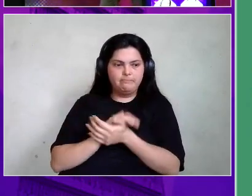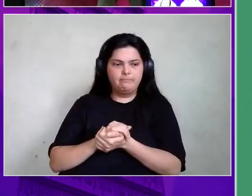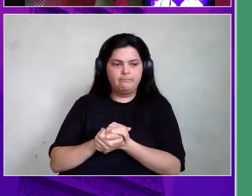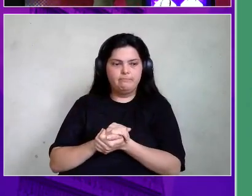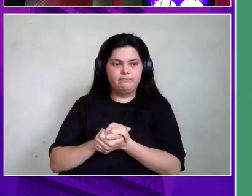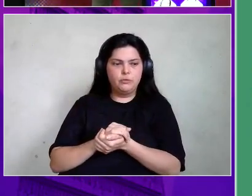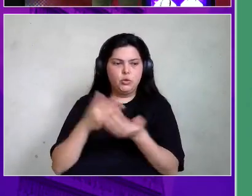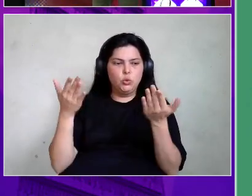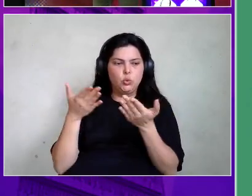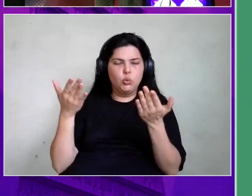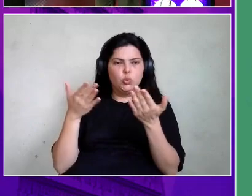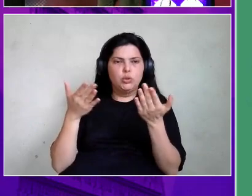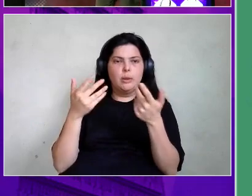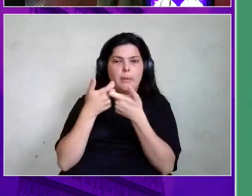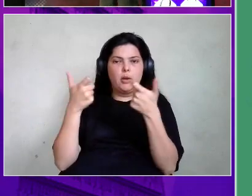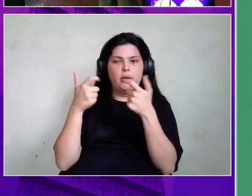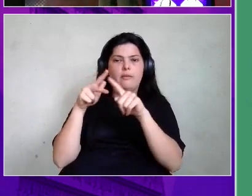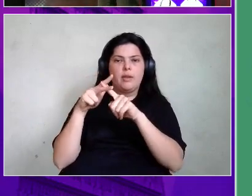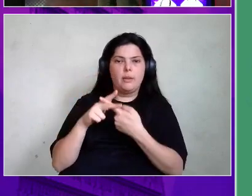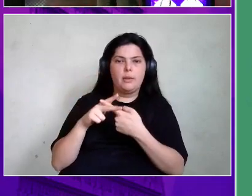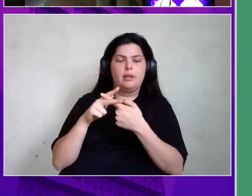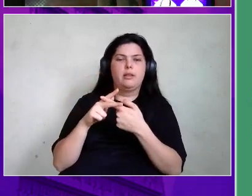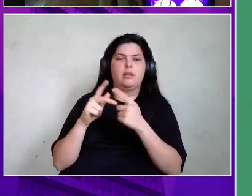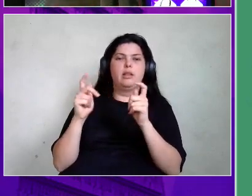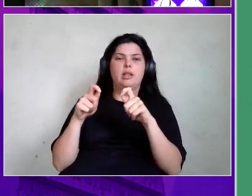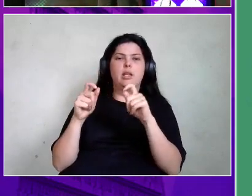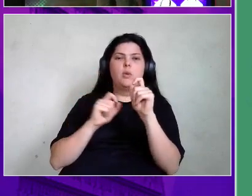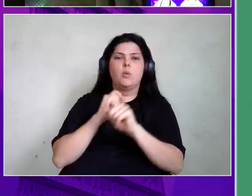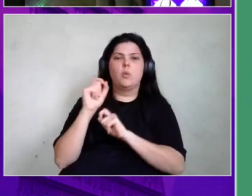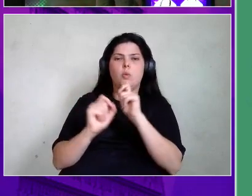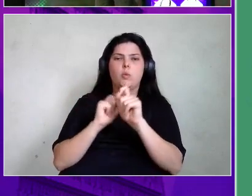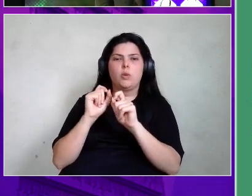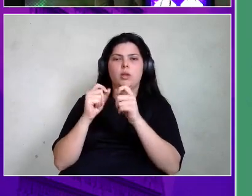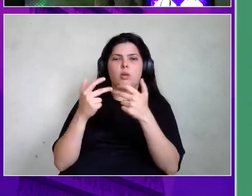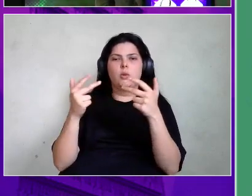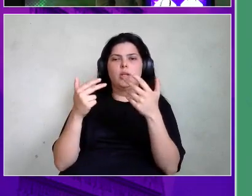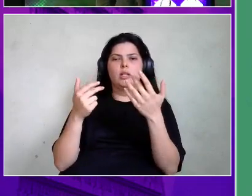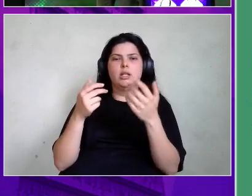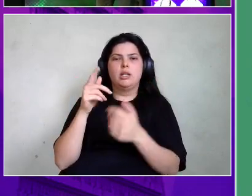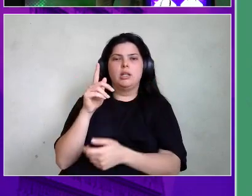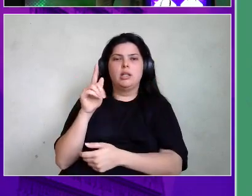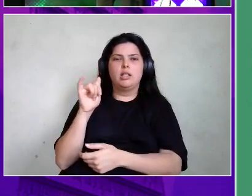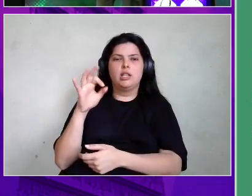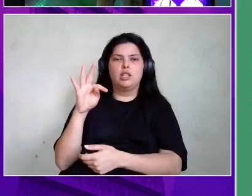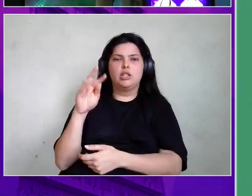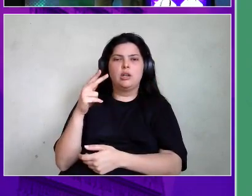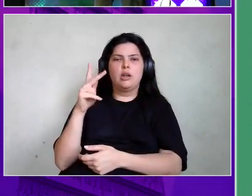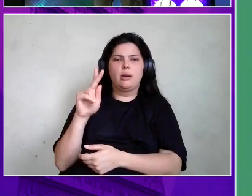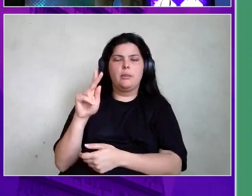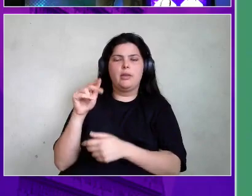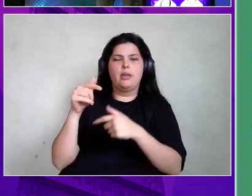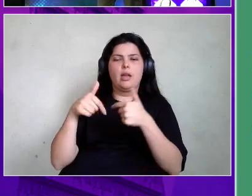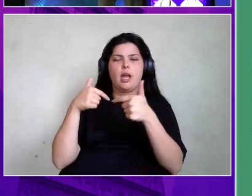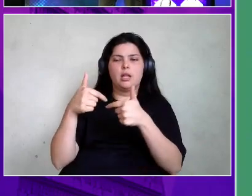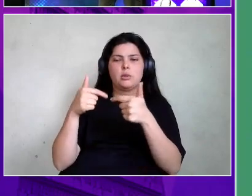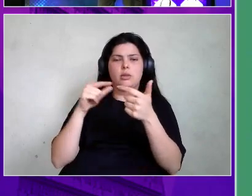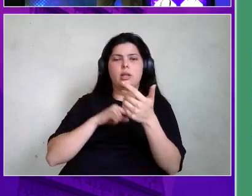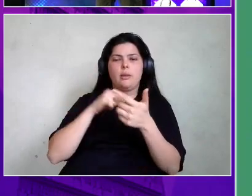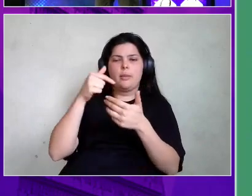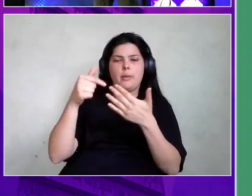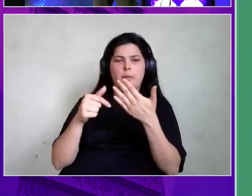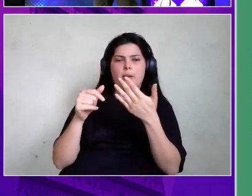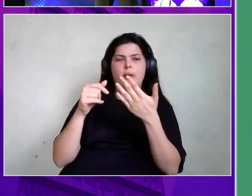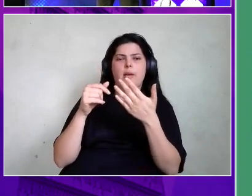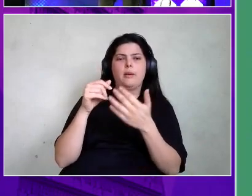a maioria das ferramentas, elas geram esse tipo de coisa aqui para nós. Por exemplo, GitHub Actions. A gente tem lá parte do nosso pipeline configurado